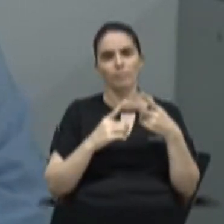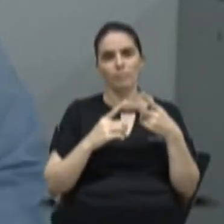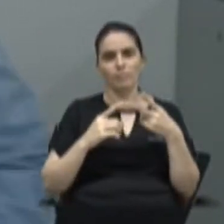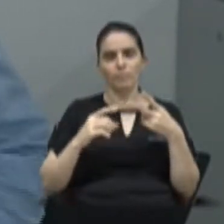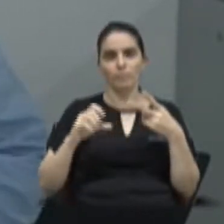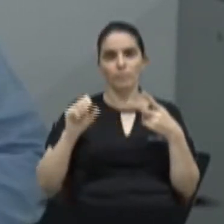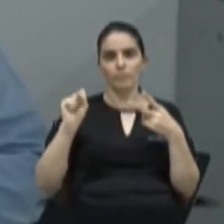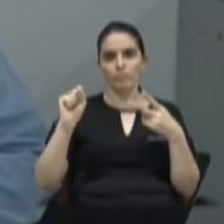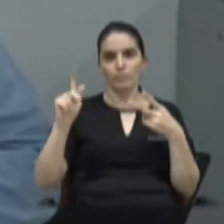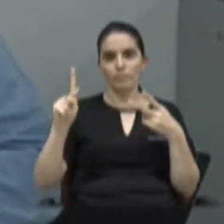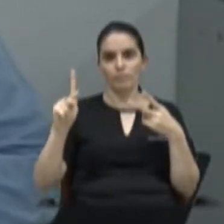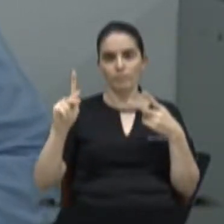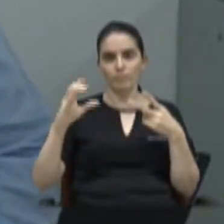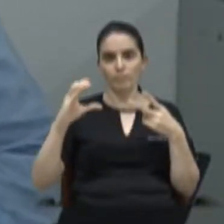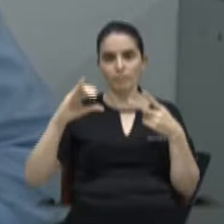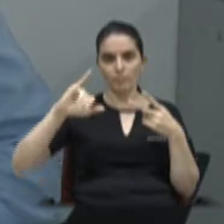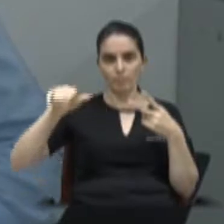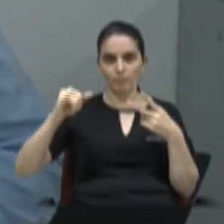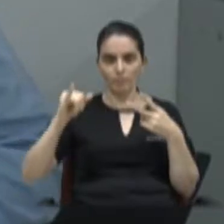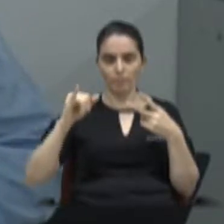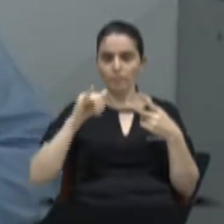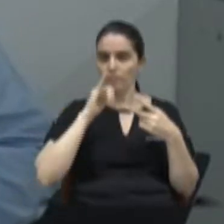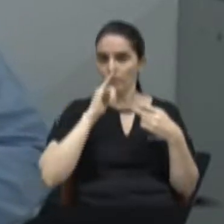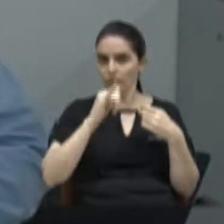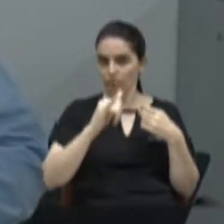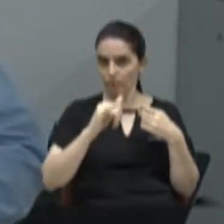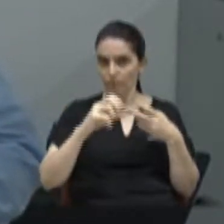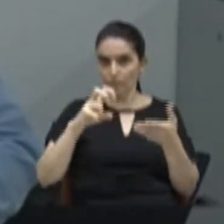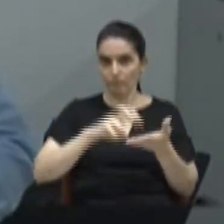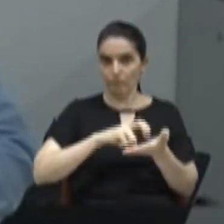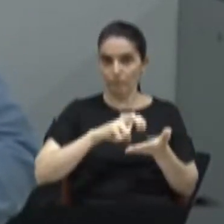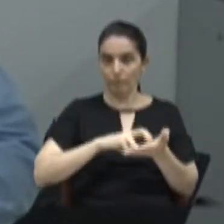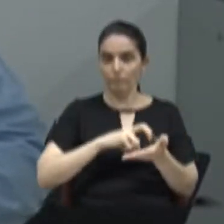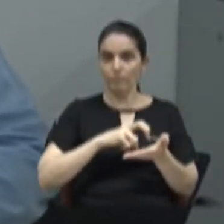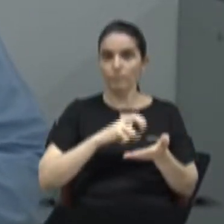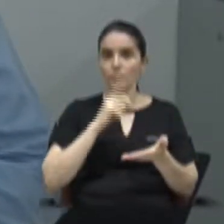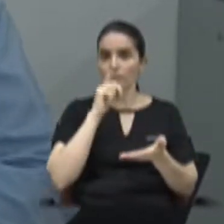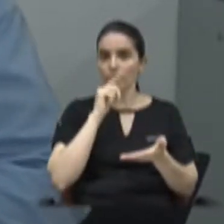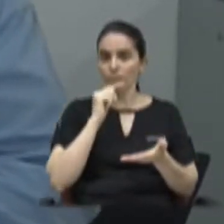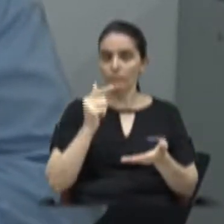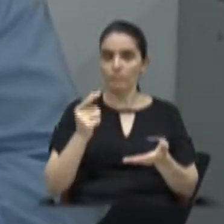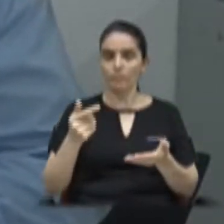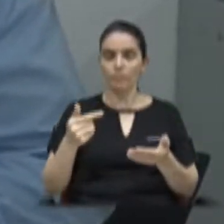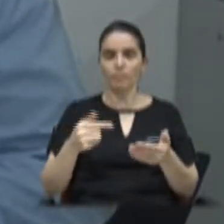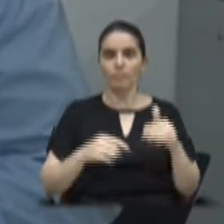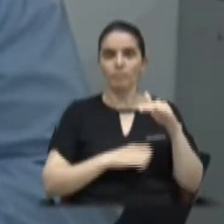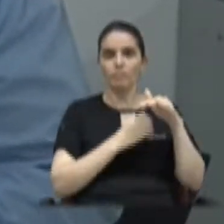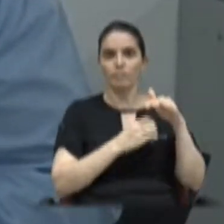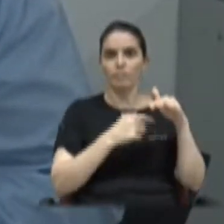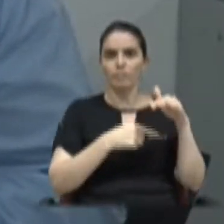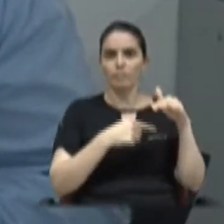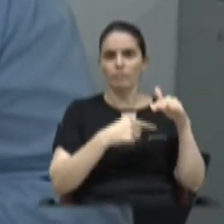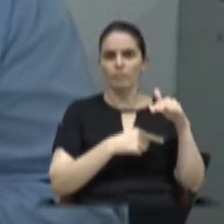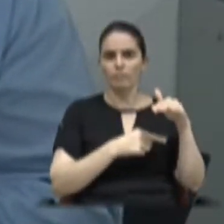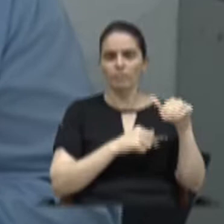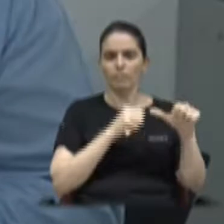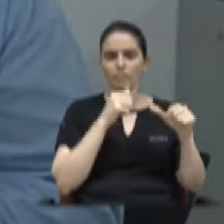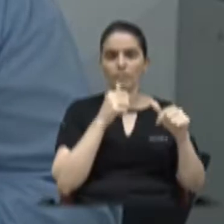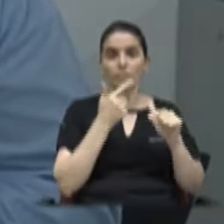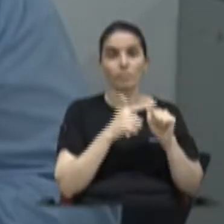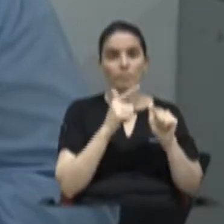aqui falar para a gente que a taxa de religação causará desequilíbrio financeiro à concessionária.